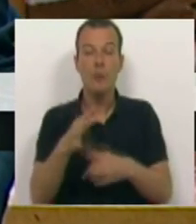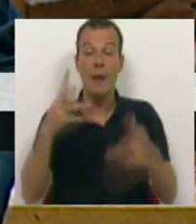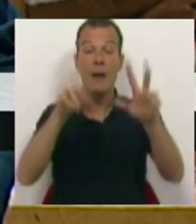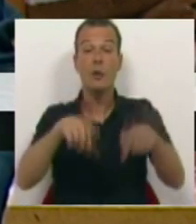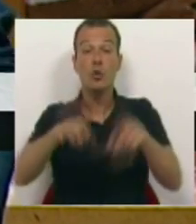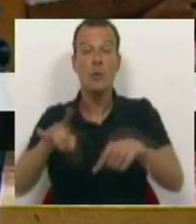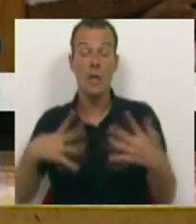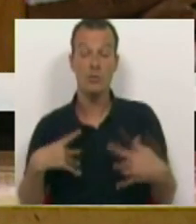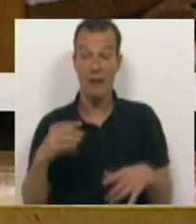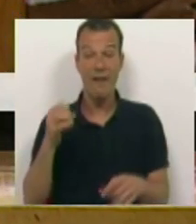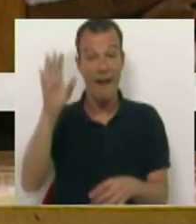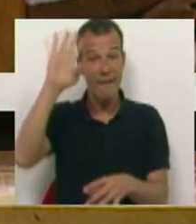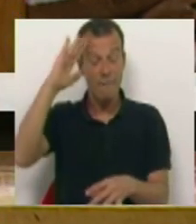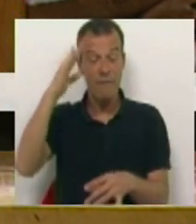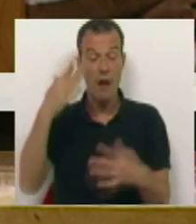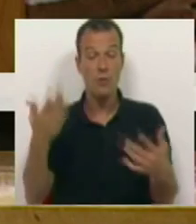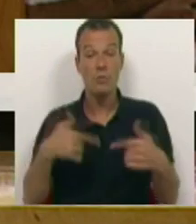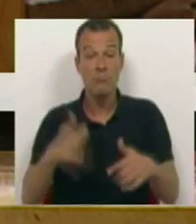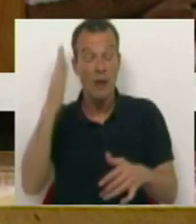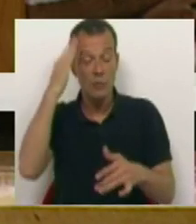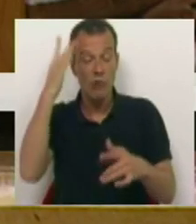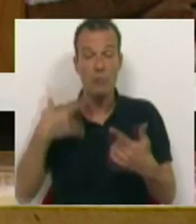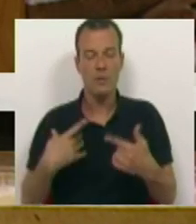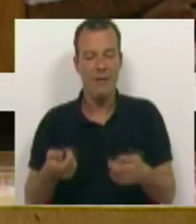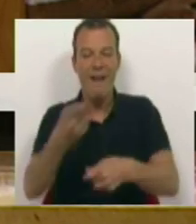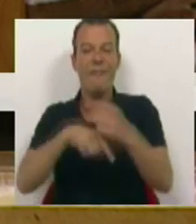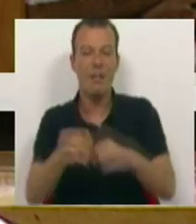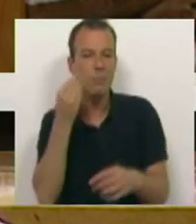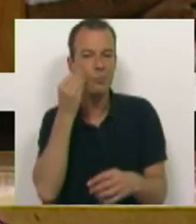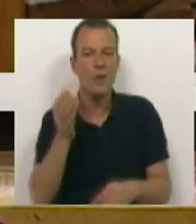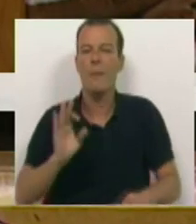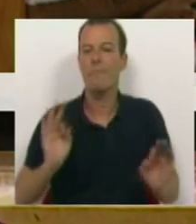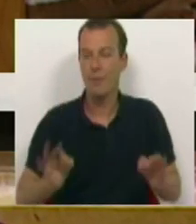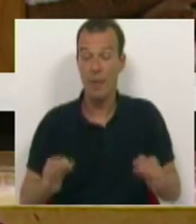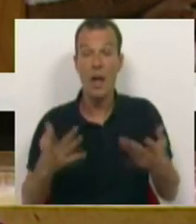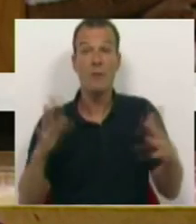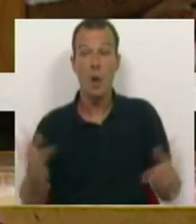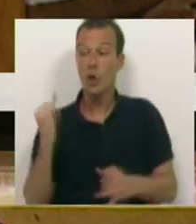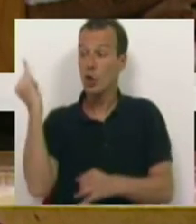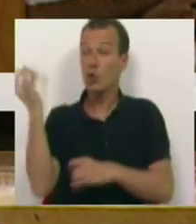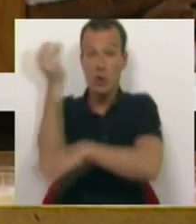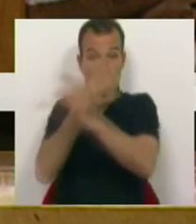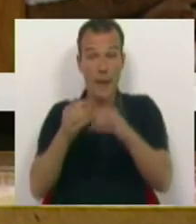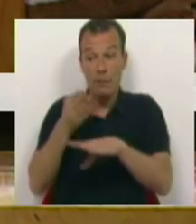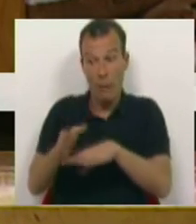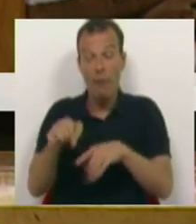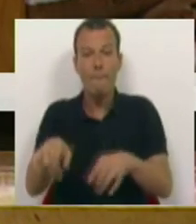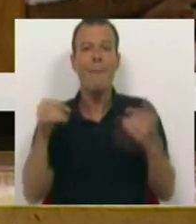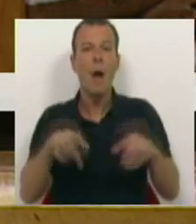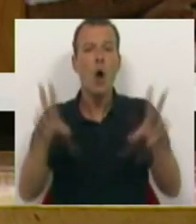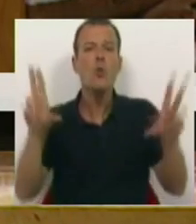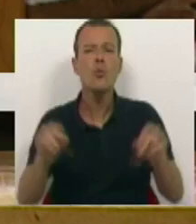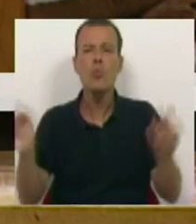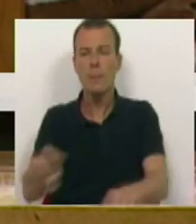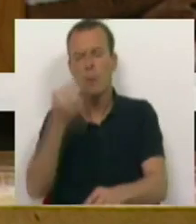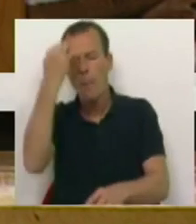dos inquiridos defenderam a nacionalização em vez de uma venda como esta. Restam então as instituições europeias, mas essas nunca